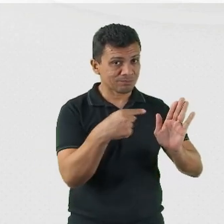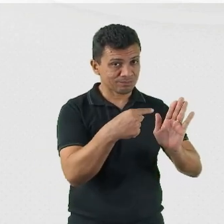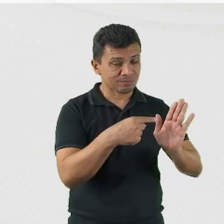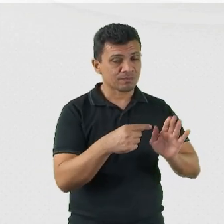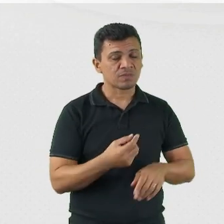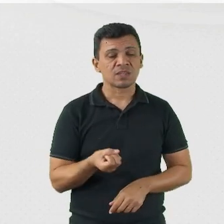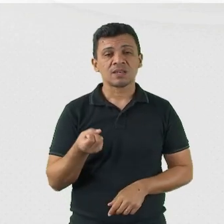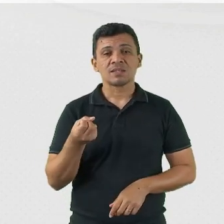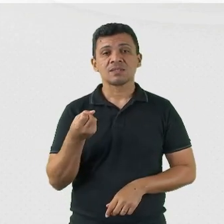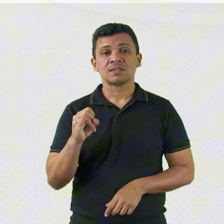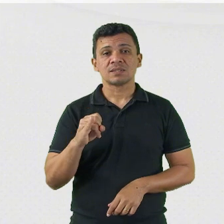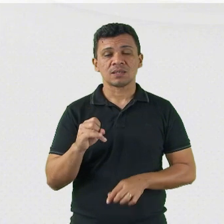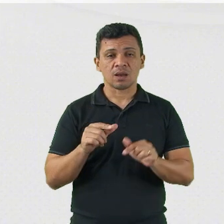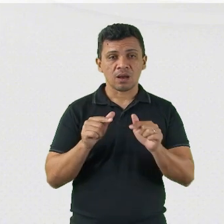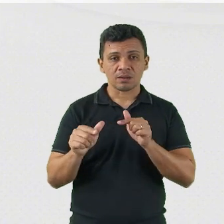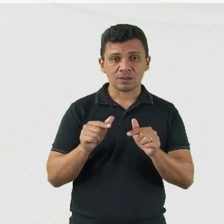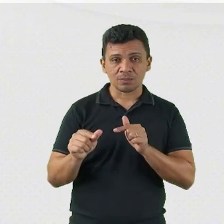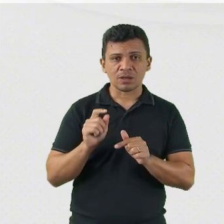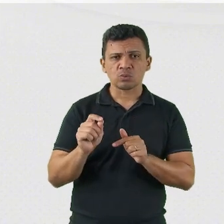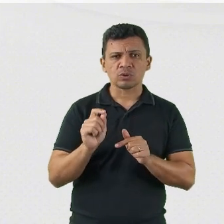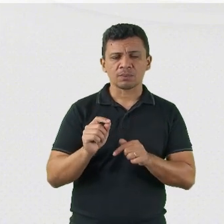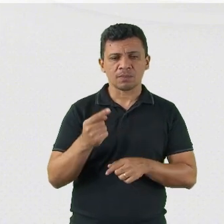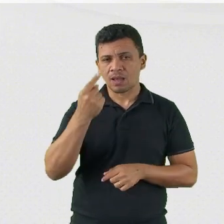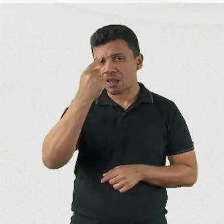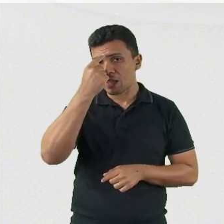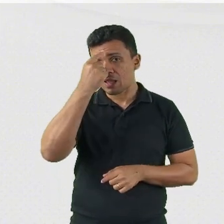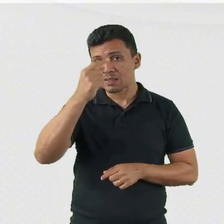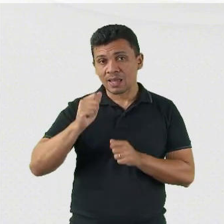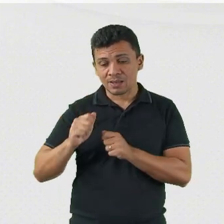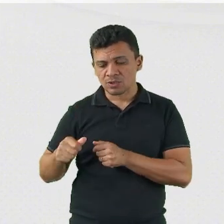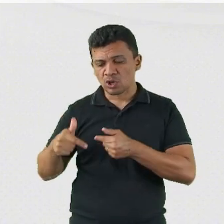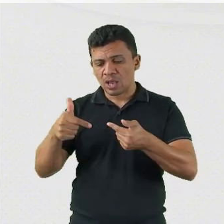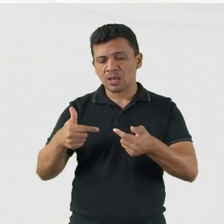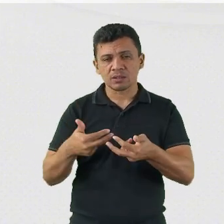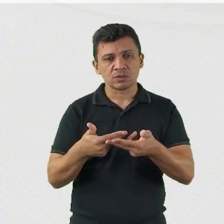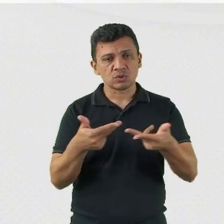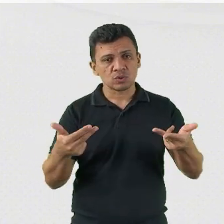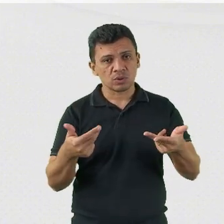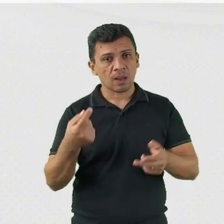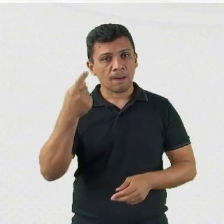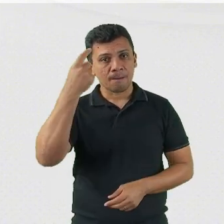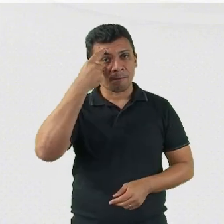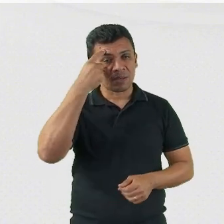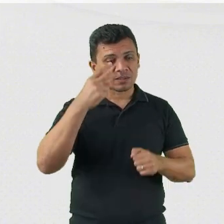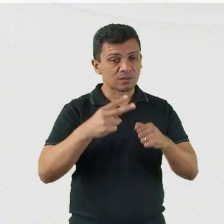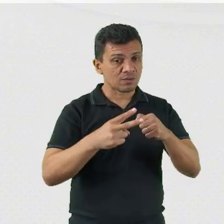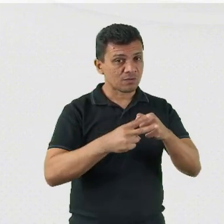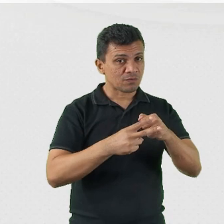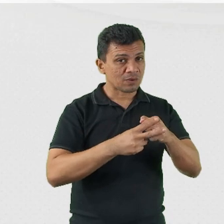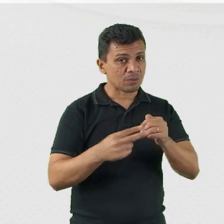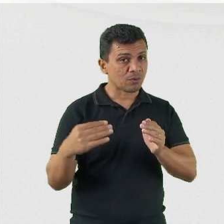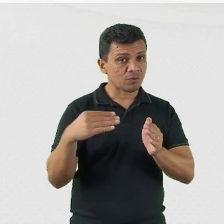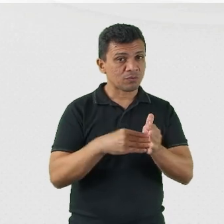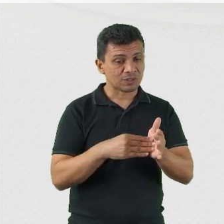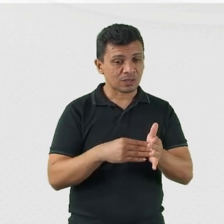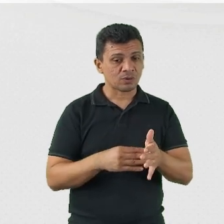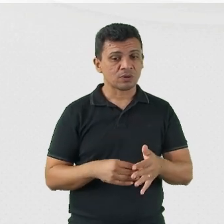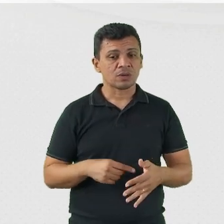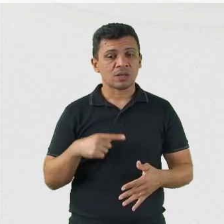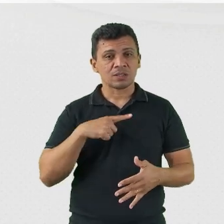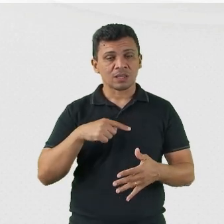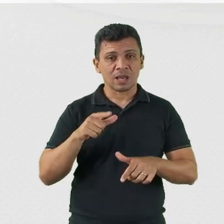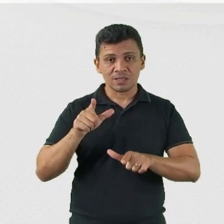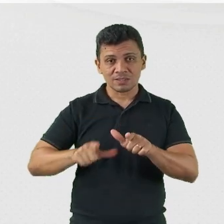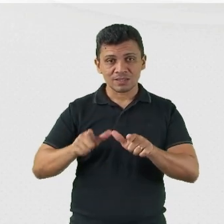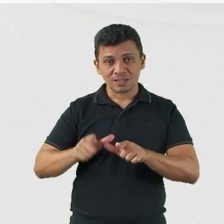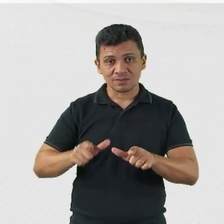eu trabalho com essa ideia de ações, pensando em verbos que terminam com essas